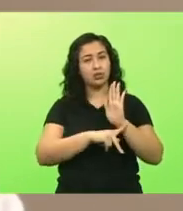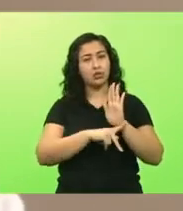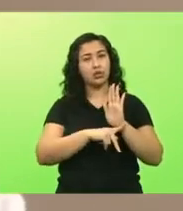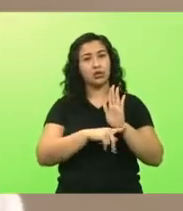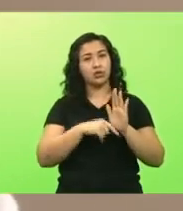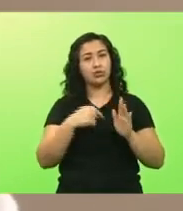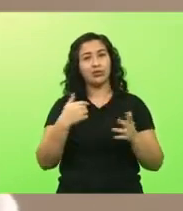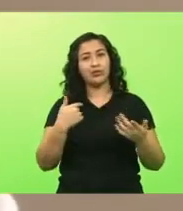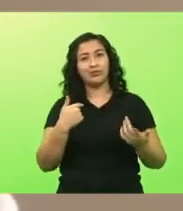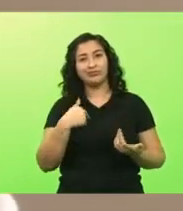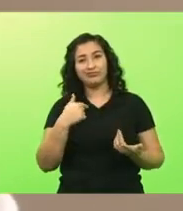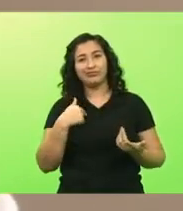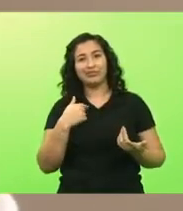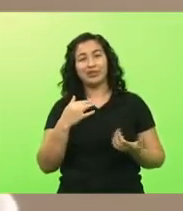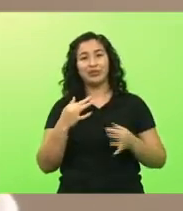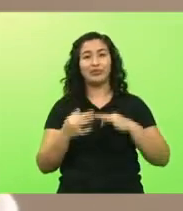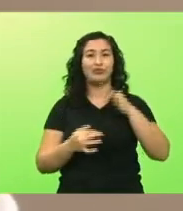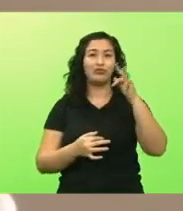poder mais...